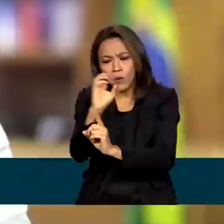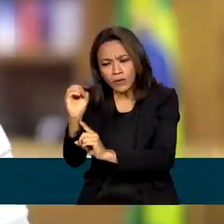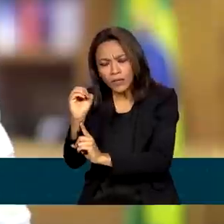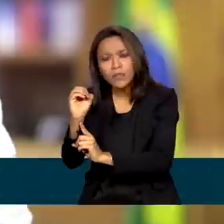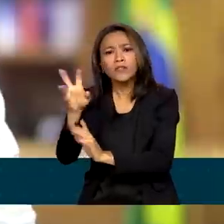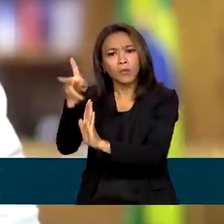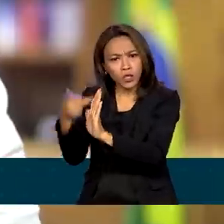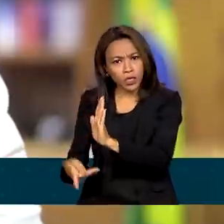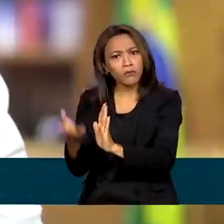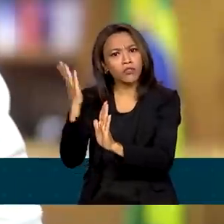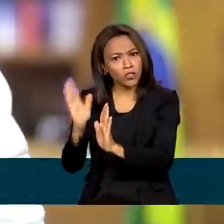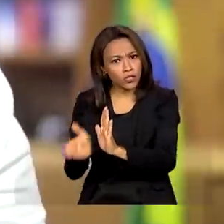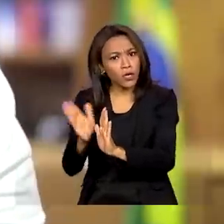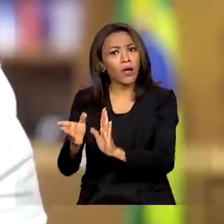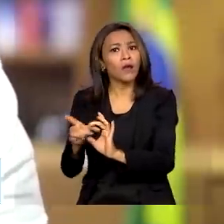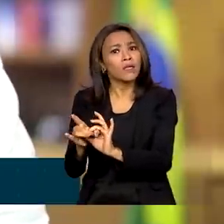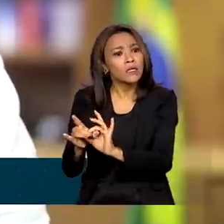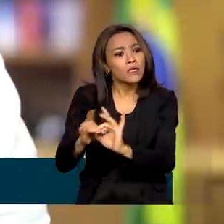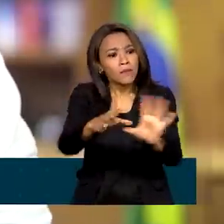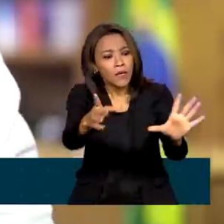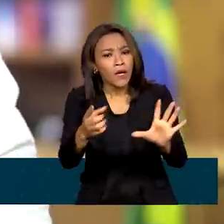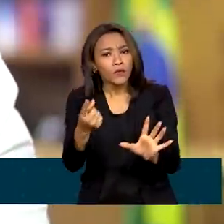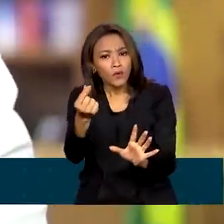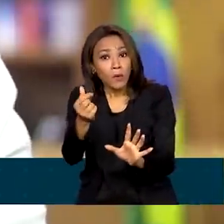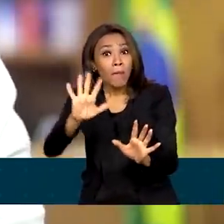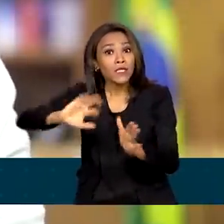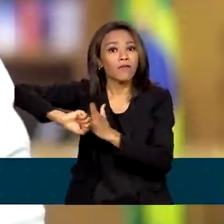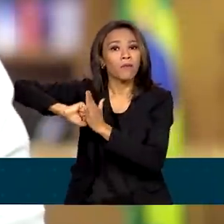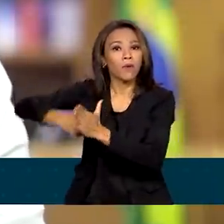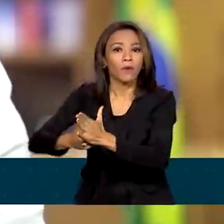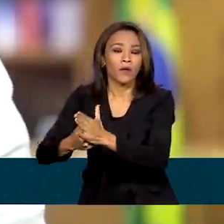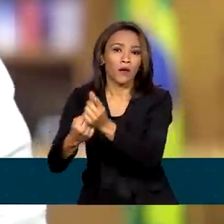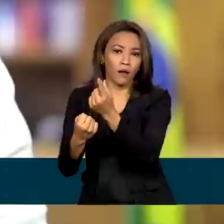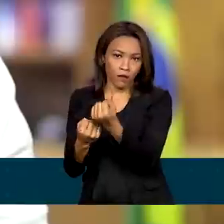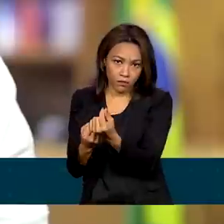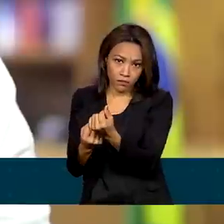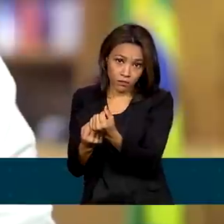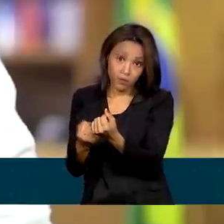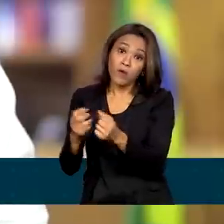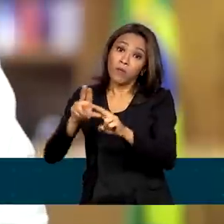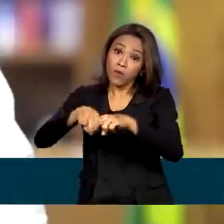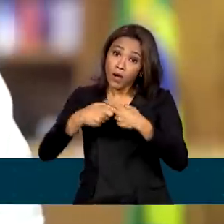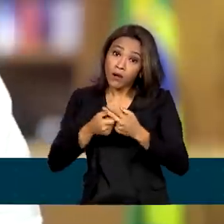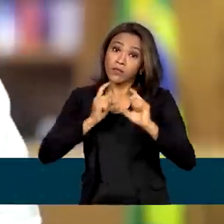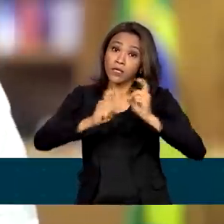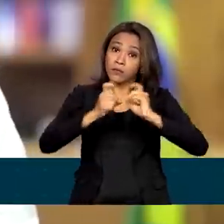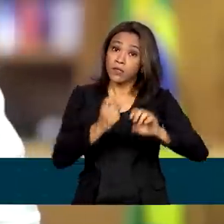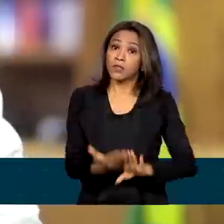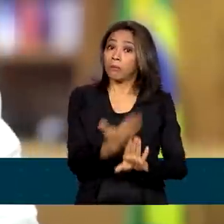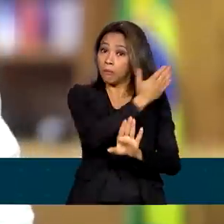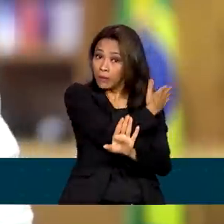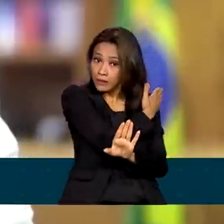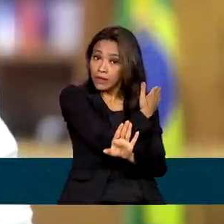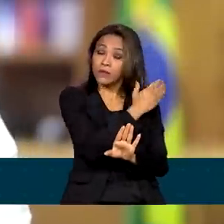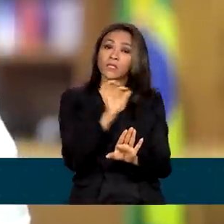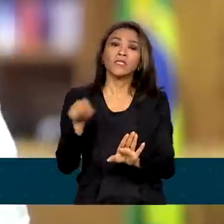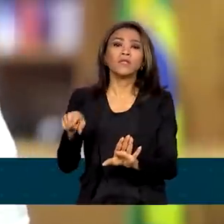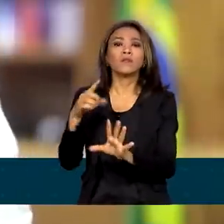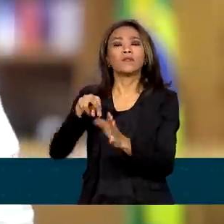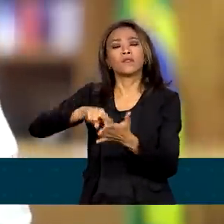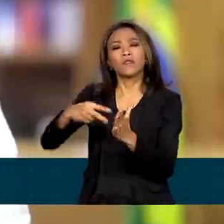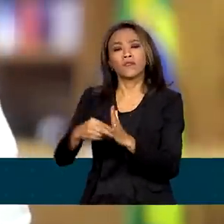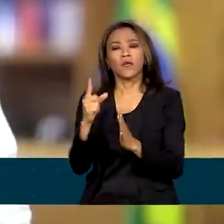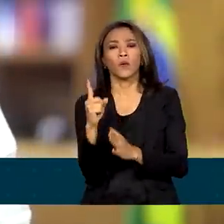sido captados e liberados, mas que estavam aqui bloqueados pela administração passada. Isso significa um montante de